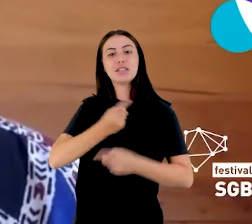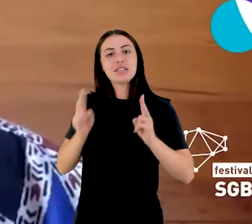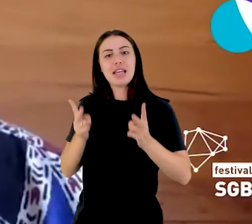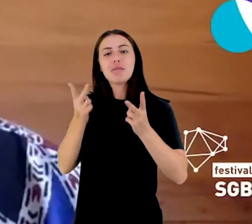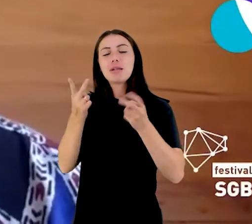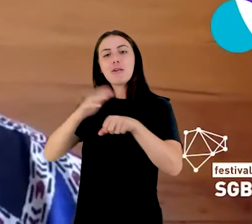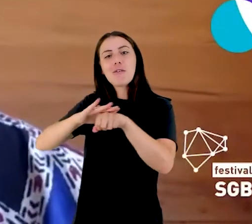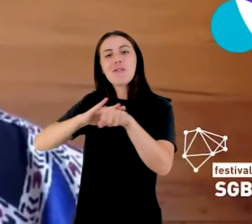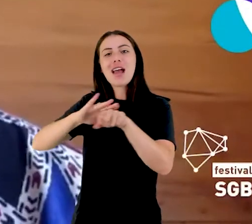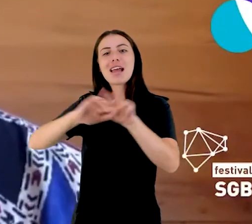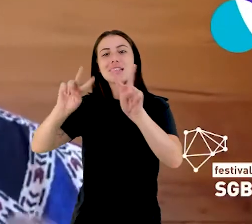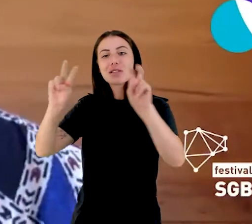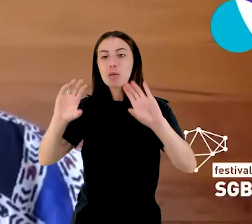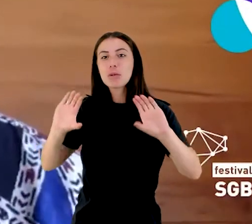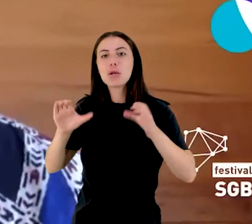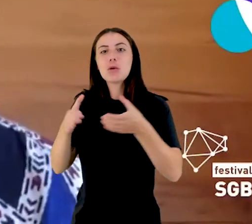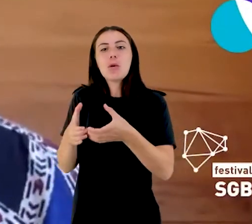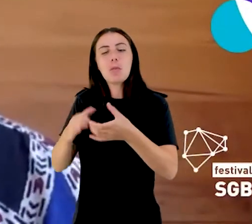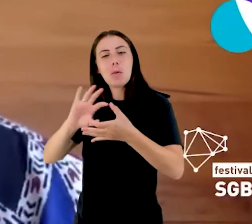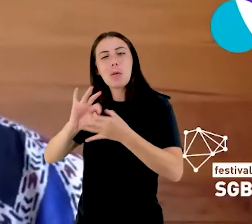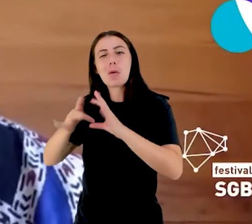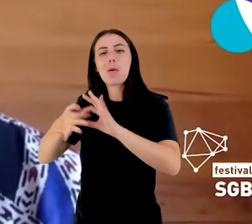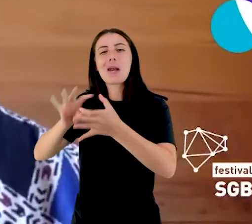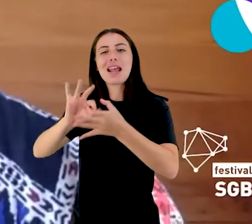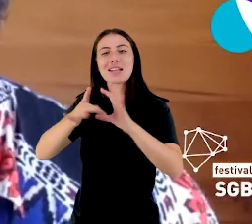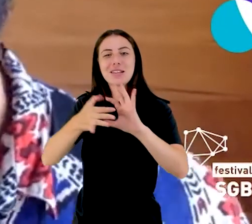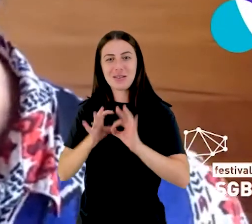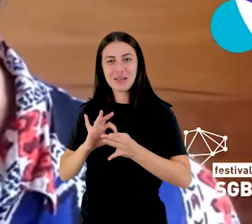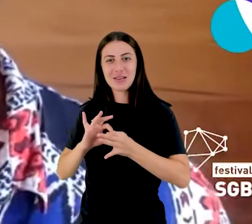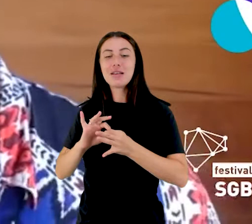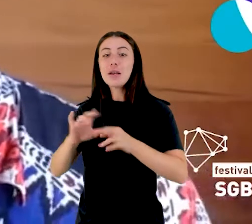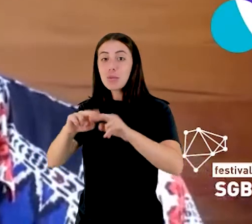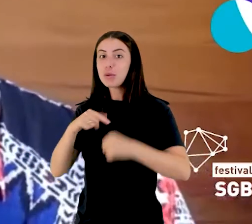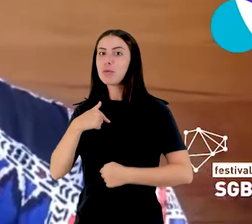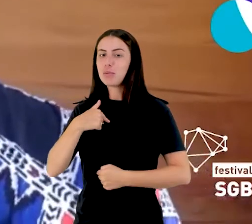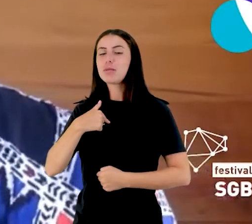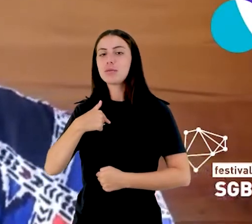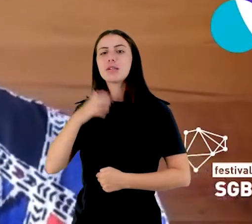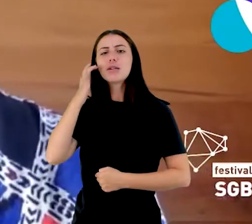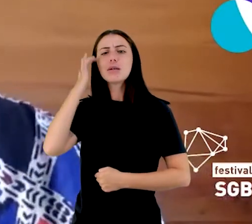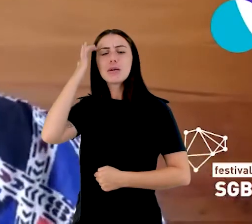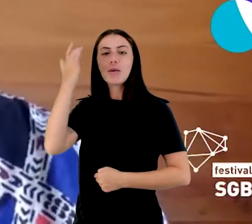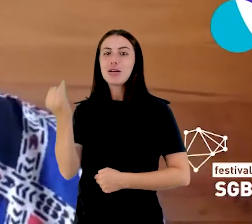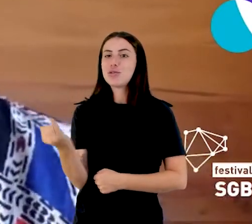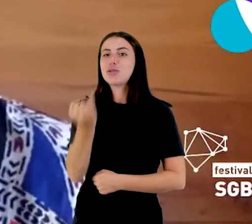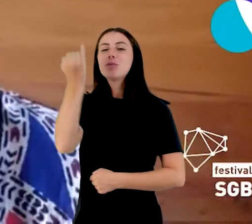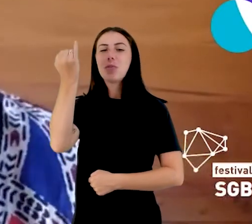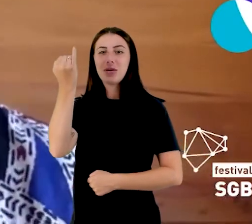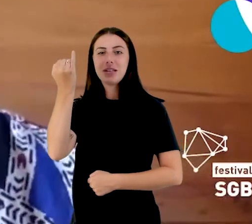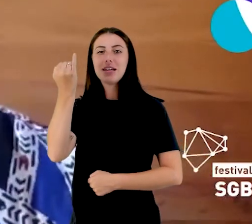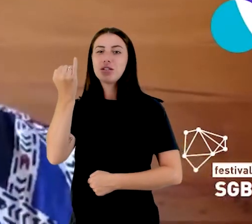mais falando de trabalhar em grupos, em conexões. Eu mesmo sou entusiasta das conexões e por isso, para mim, é